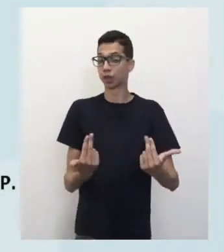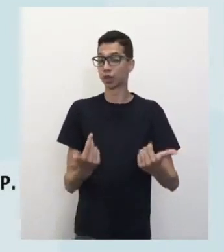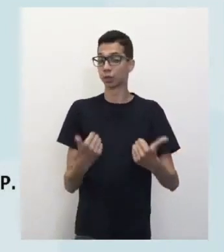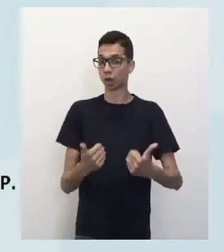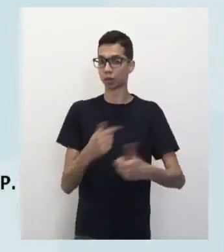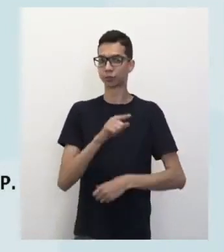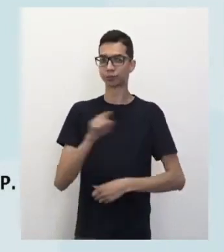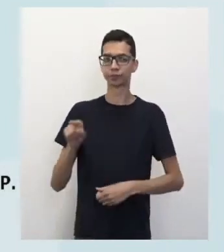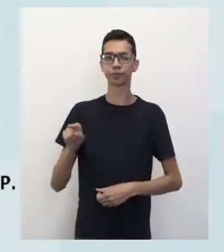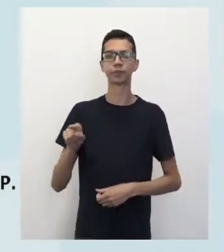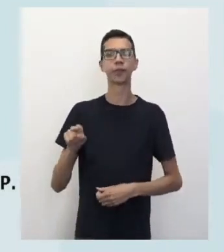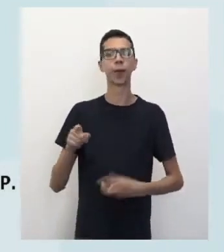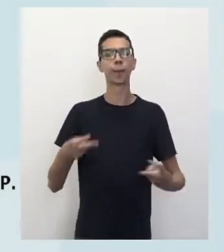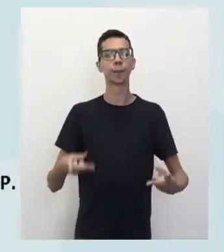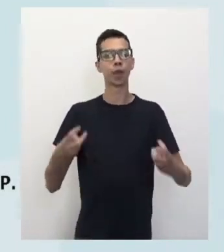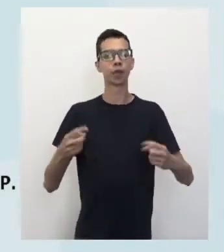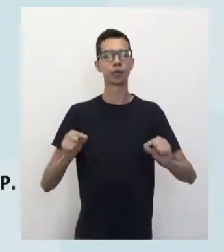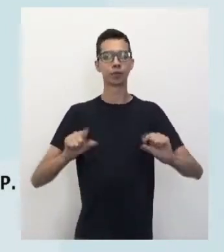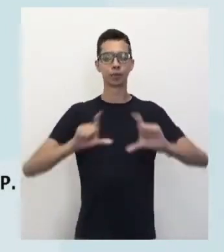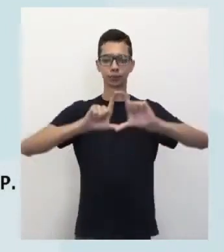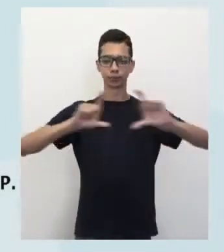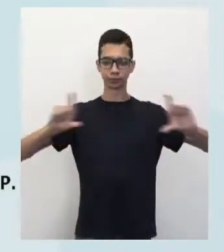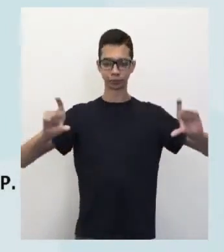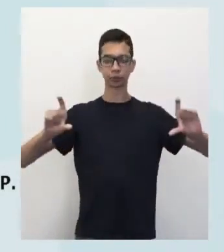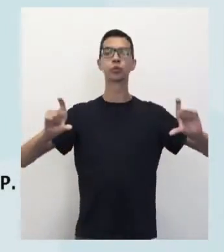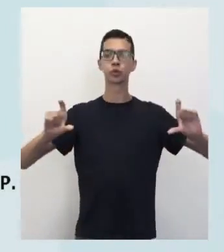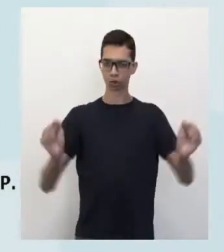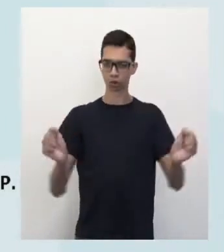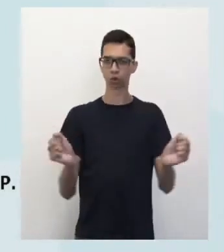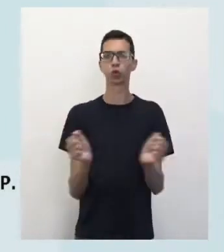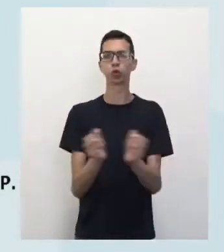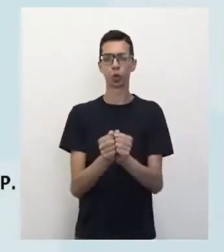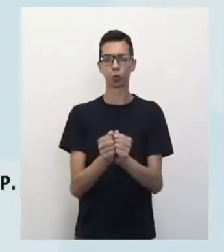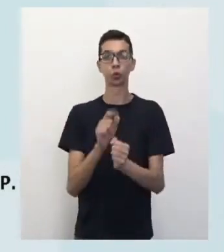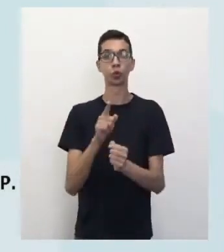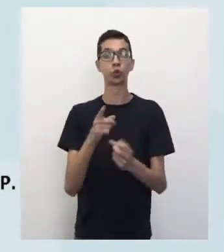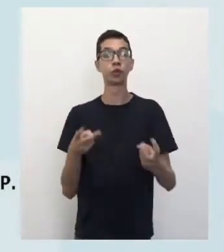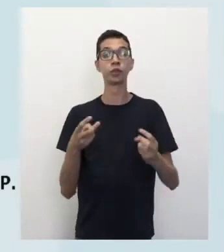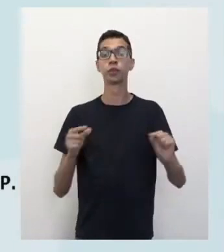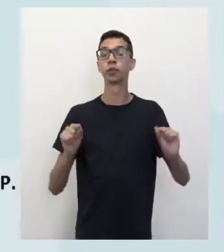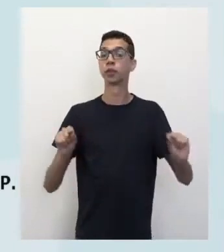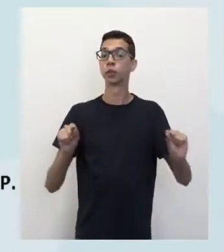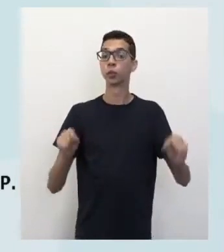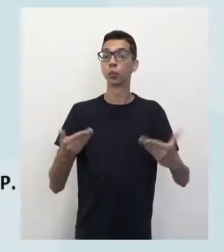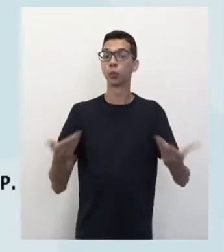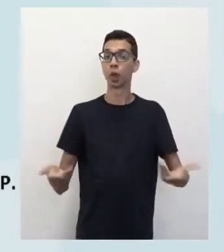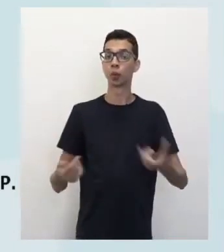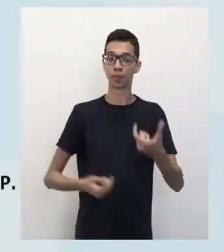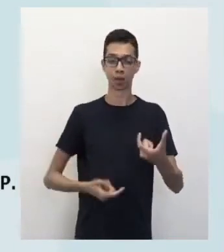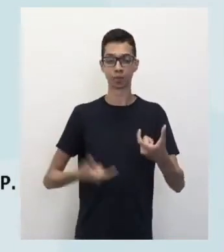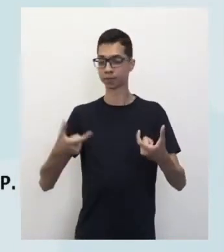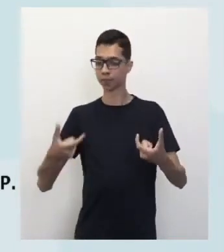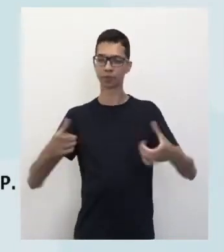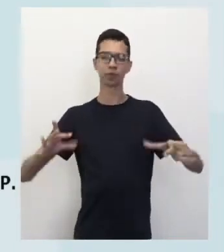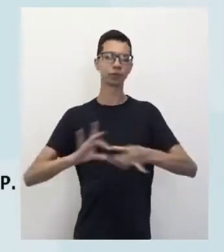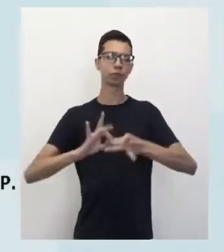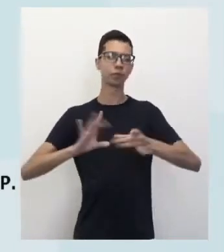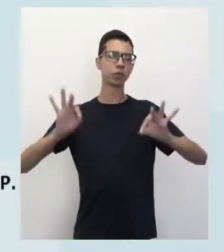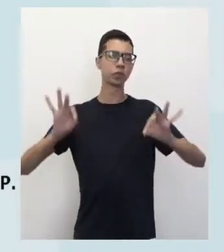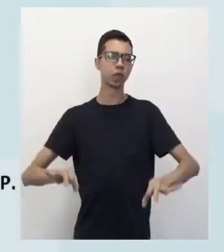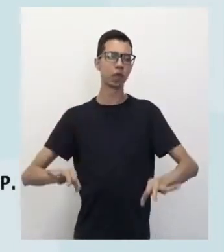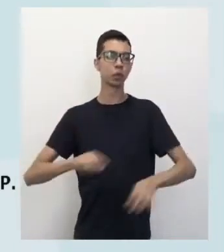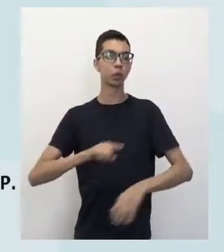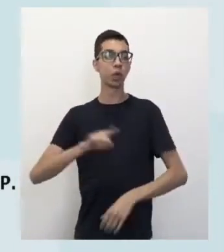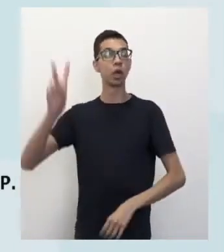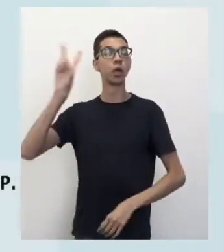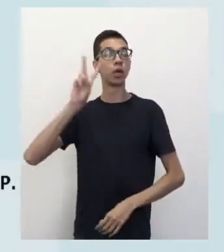vão juntar essa oração e formar uma só e verificar qual a conjunção que é adequada. Lembrando, aí